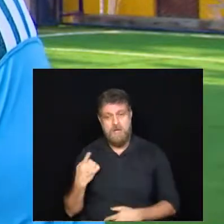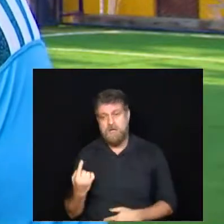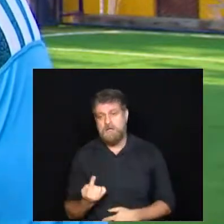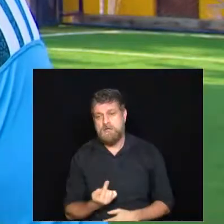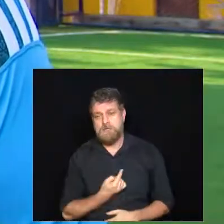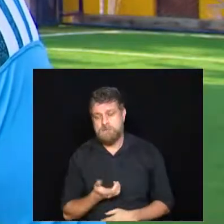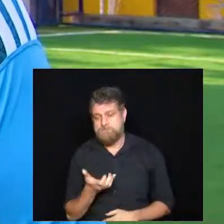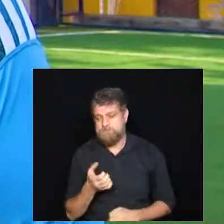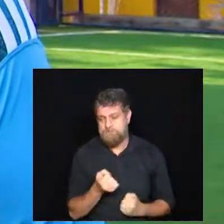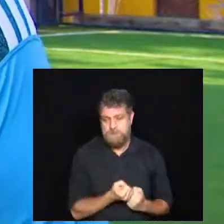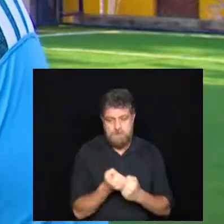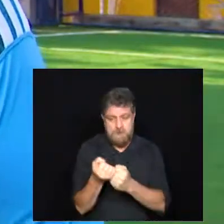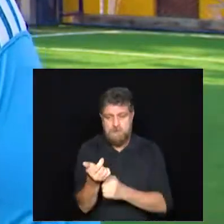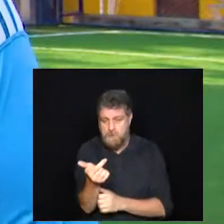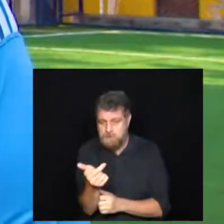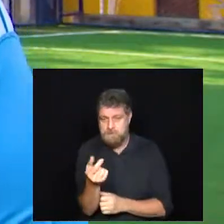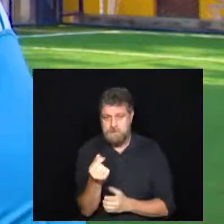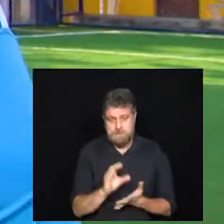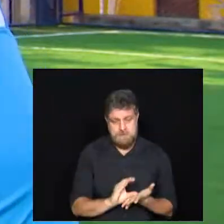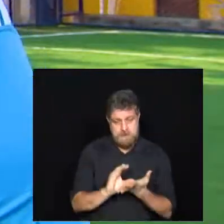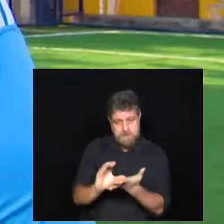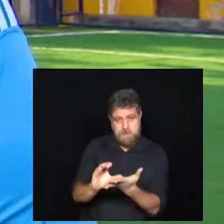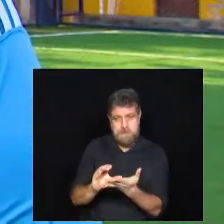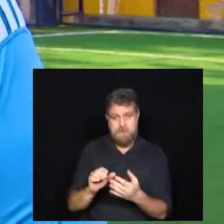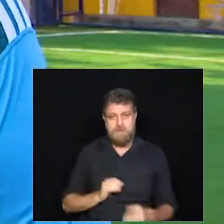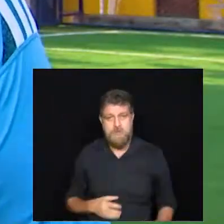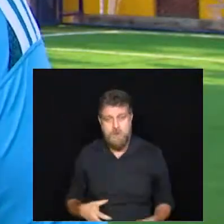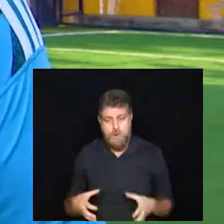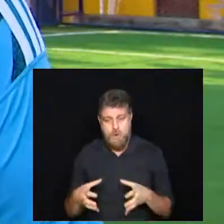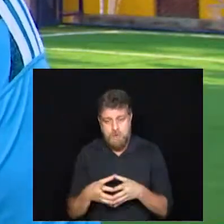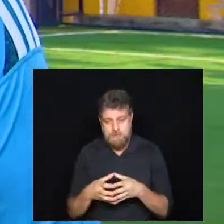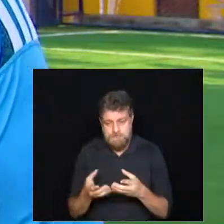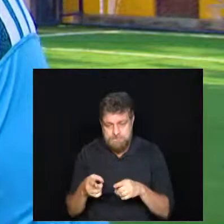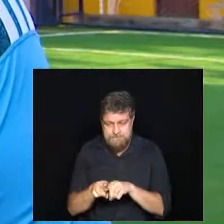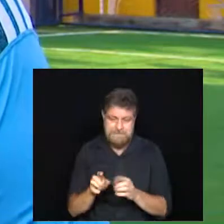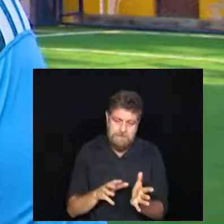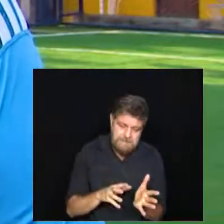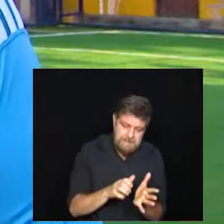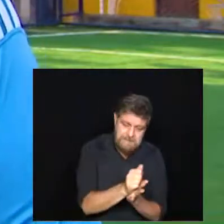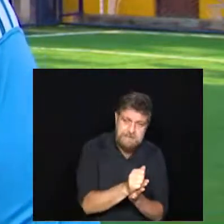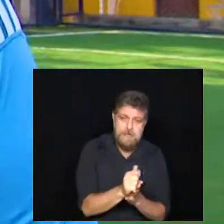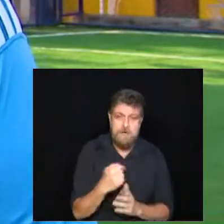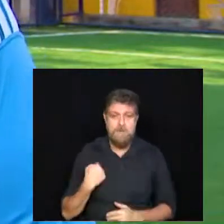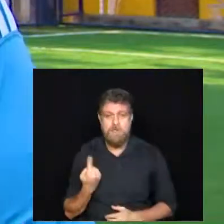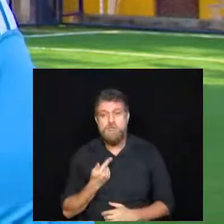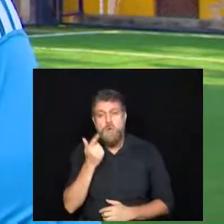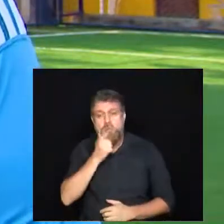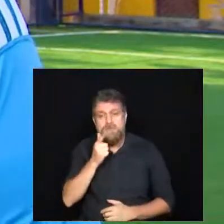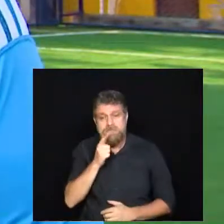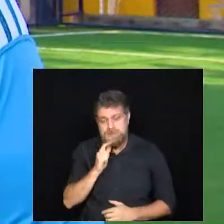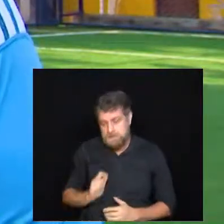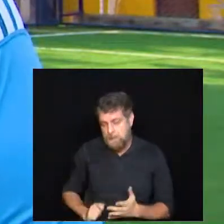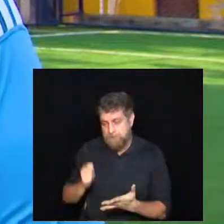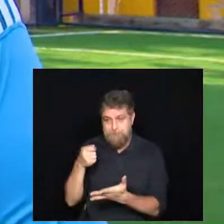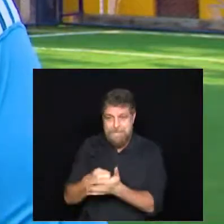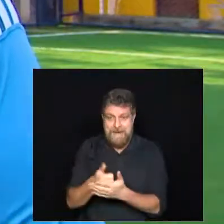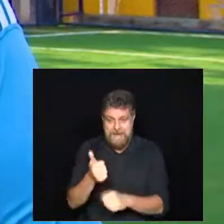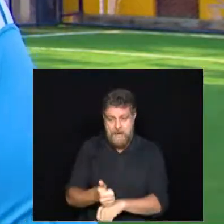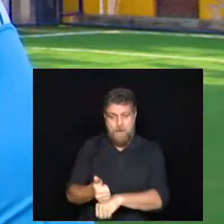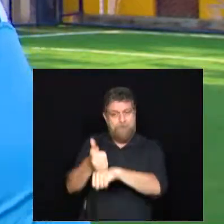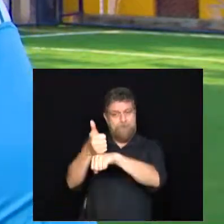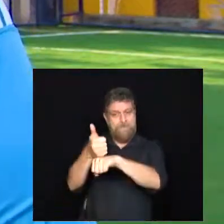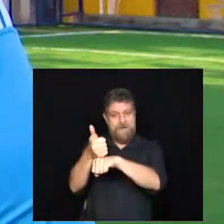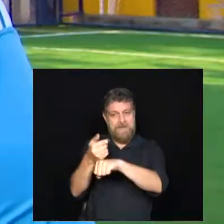tem um apoio assim de verba, a gente precisa que as equipes também ajudem, né? Uma inscrição, para a gente conseguir custear premiação, conseguir